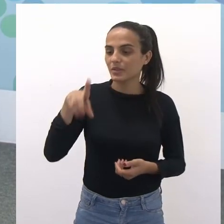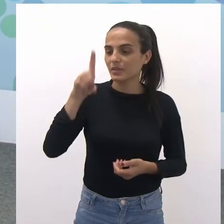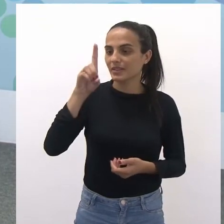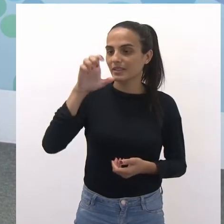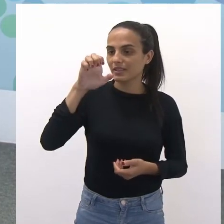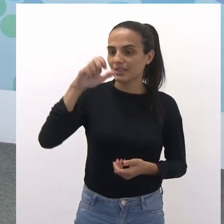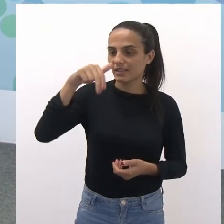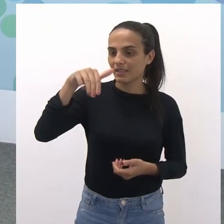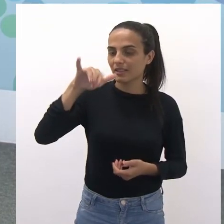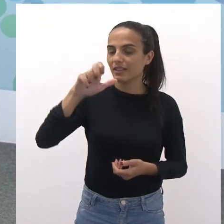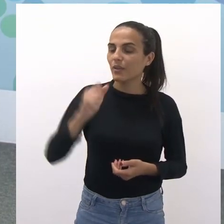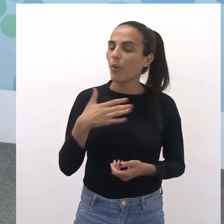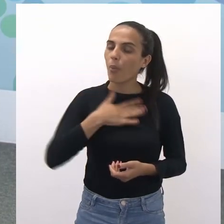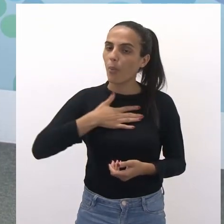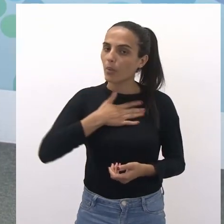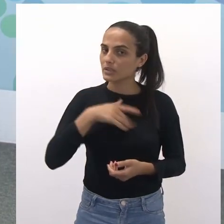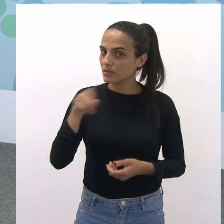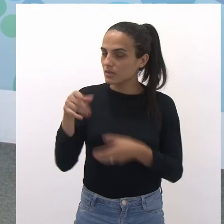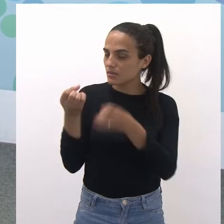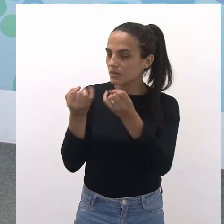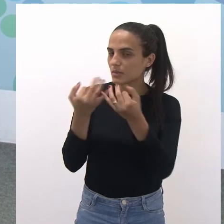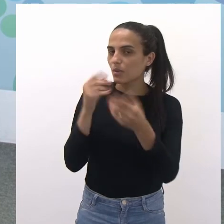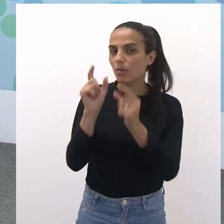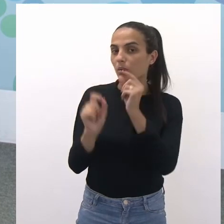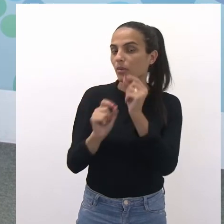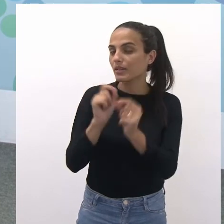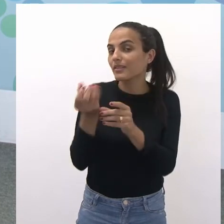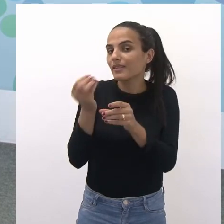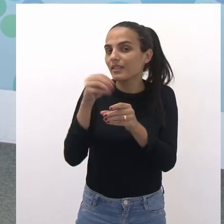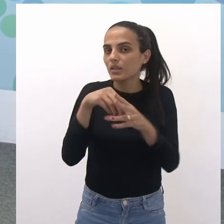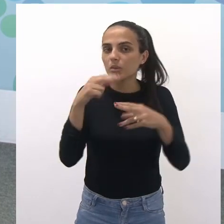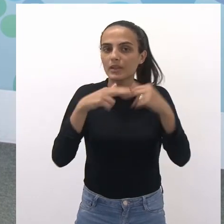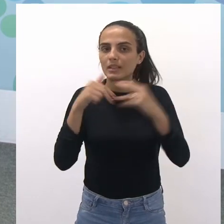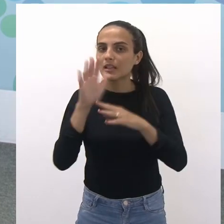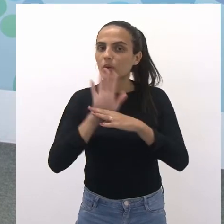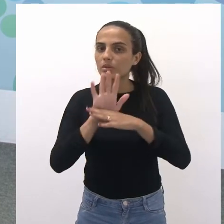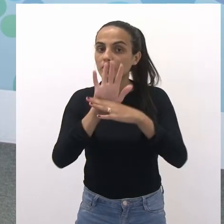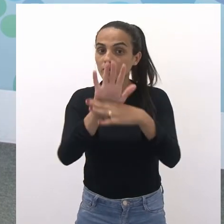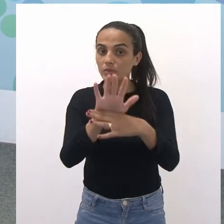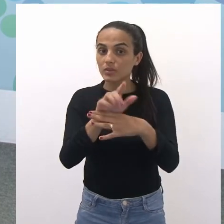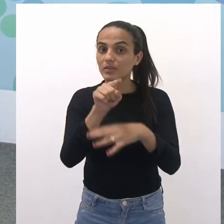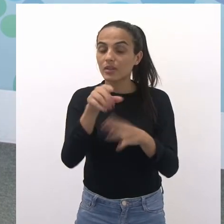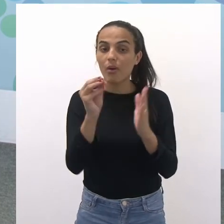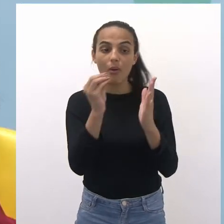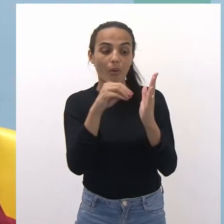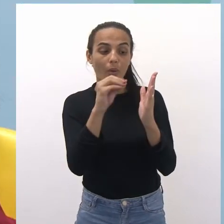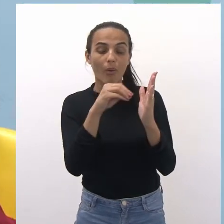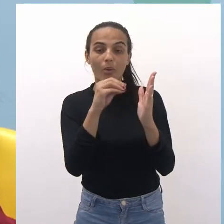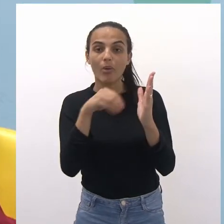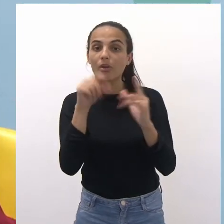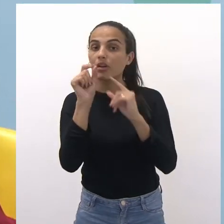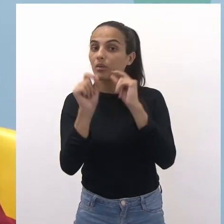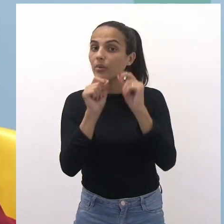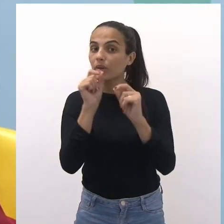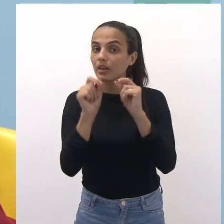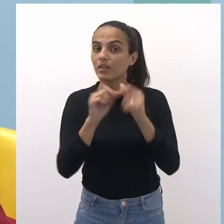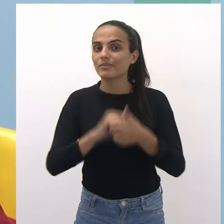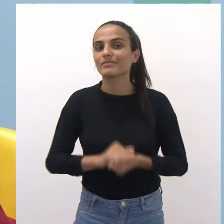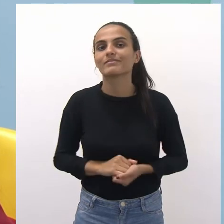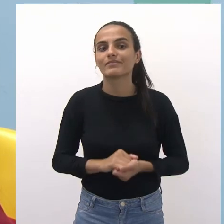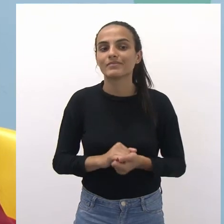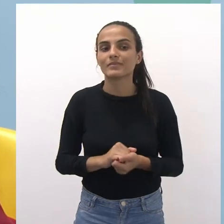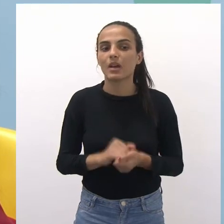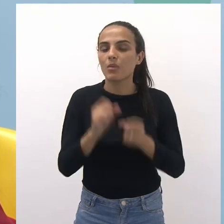na sua explanação que dentro do material de apoio eles já colocam o acesso